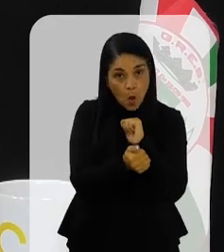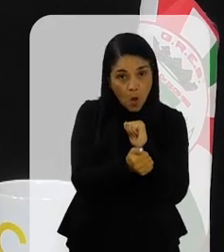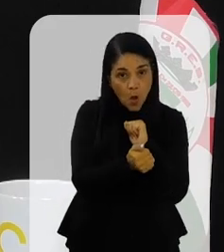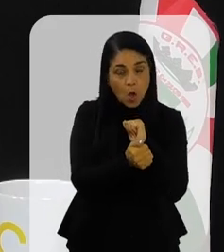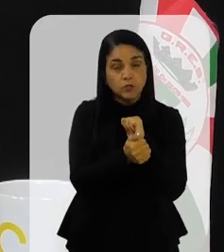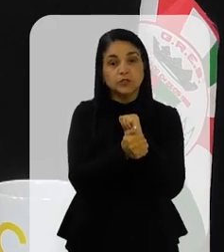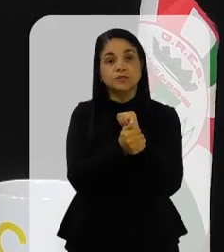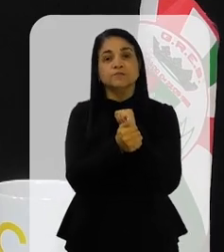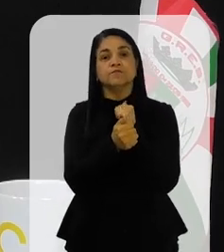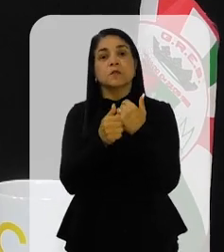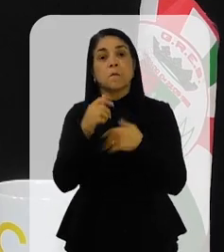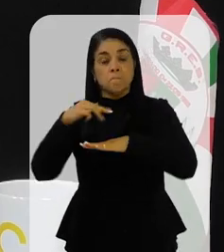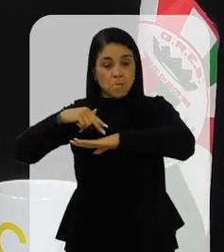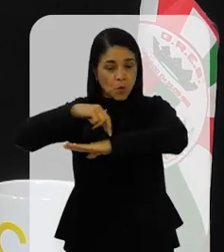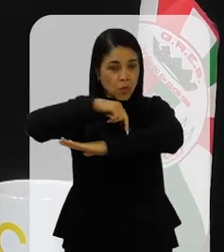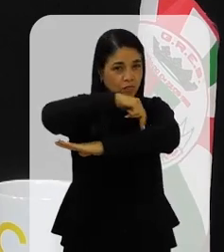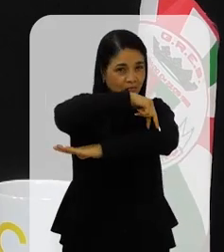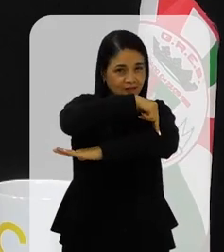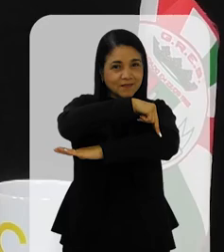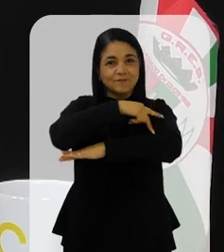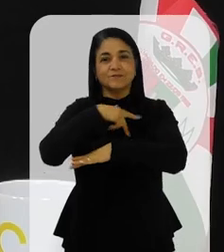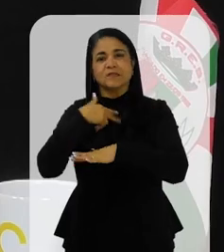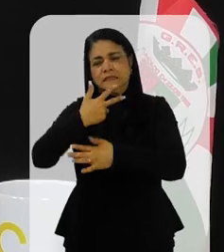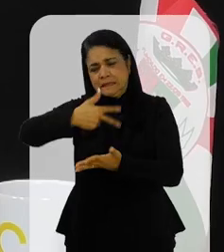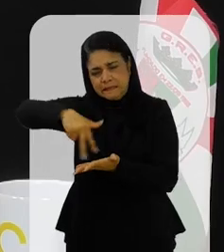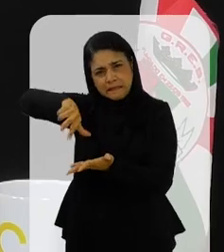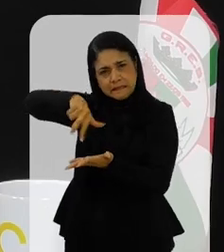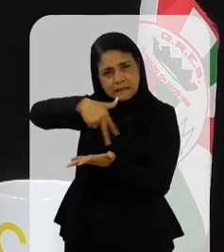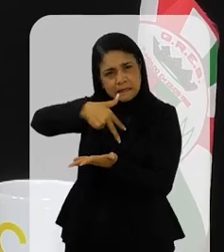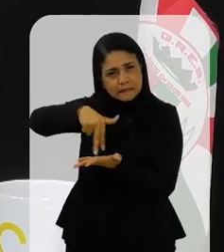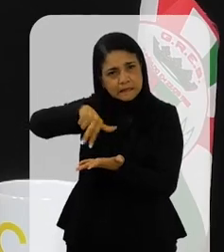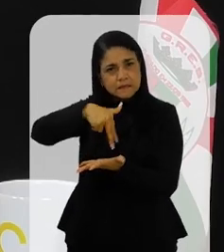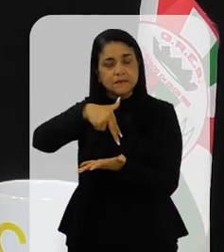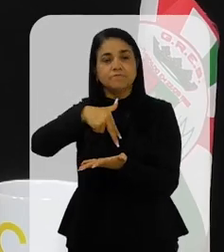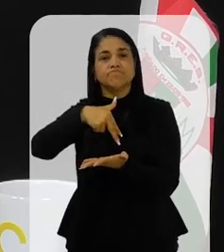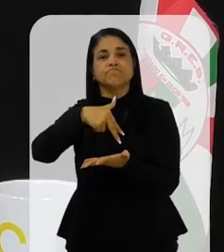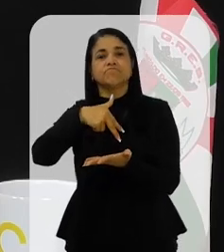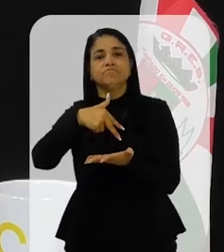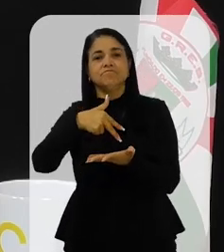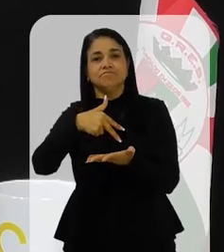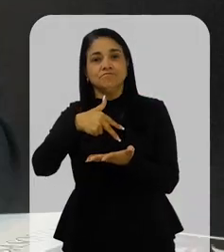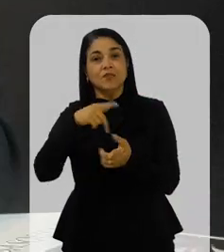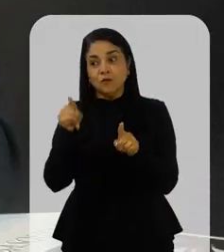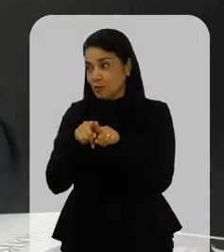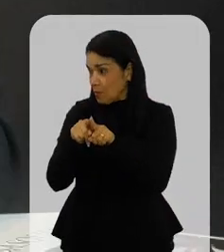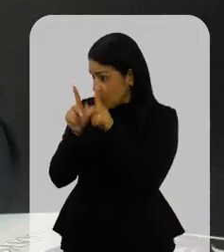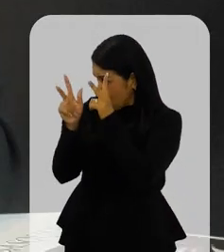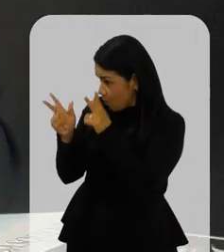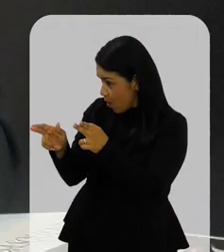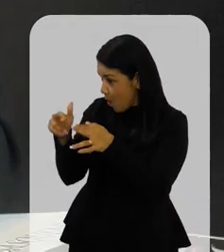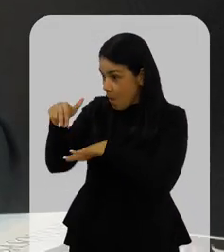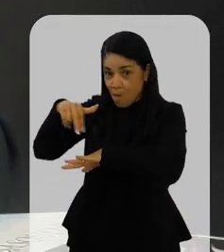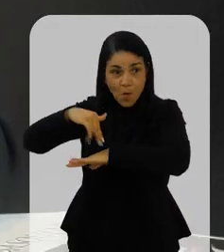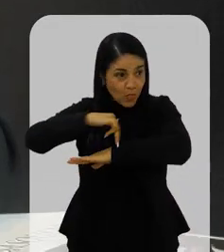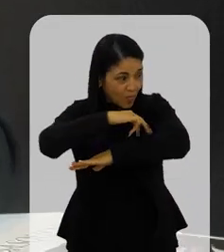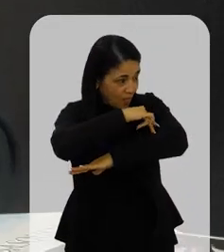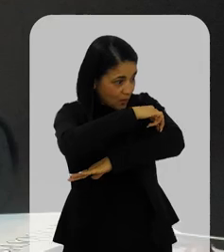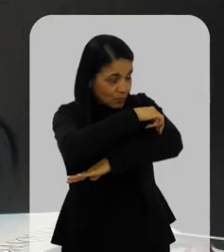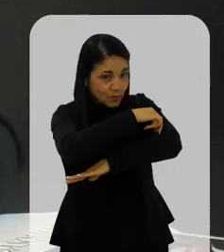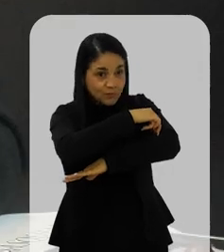atletismo, fui modelo, fiz dança, entendeu? Então, eu já fui modelo. Fui, desfilei.